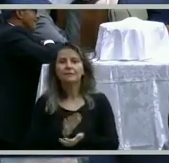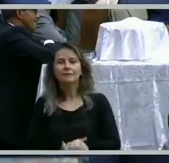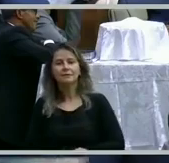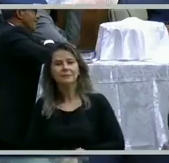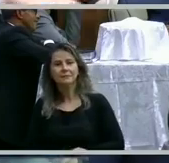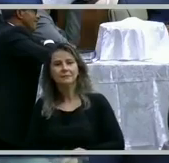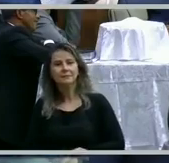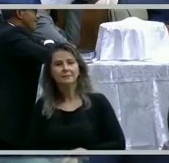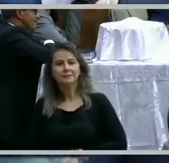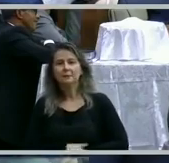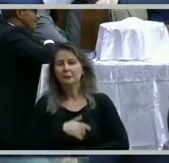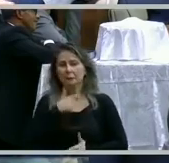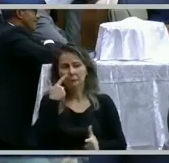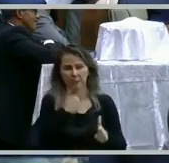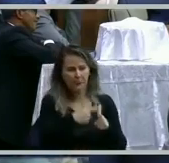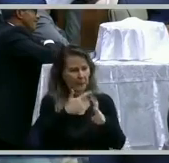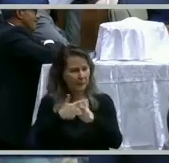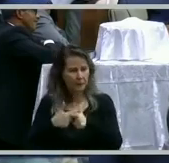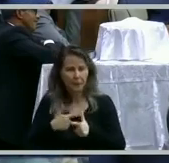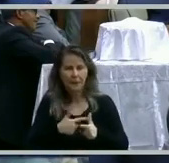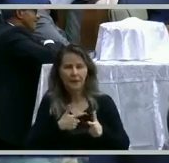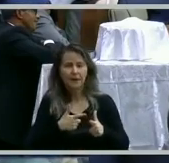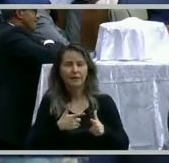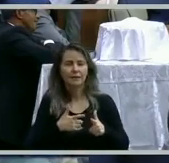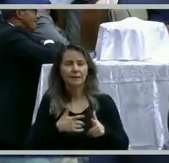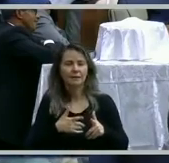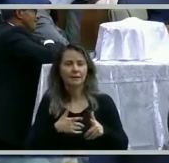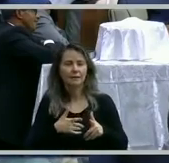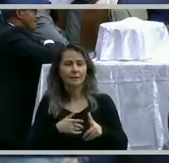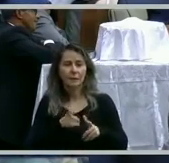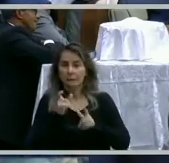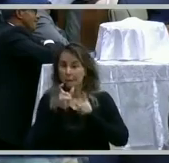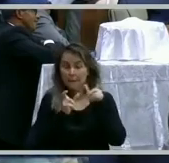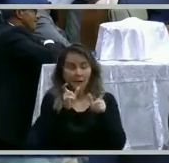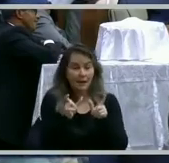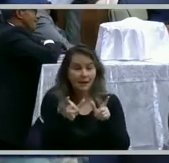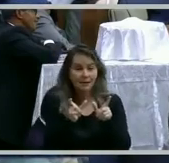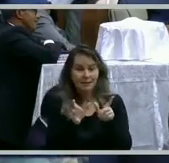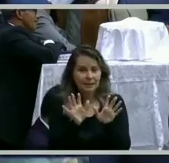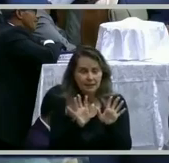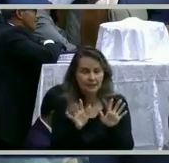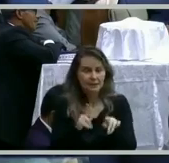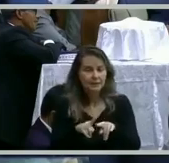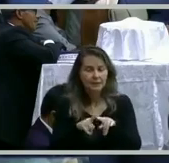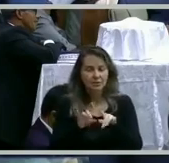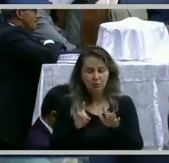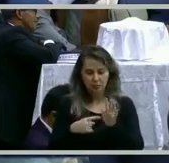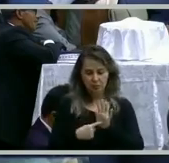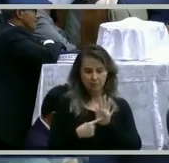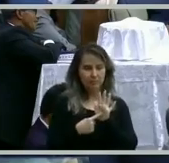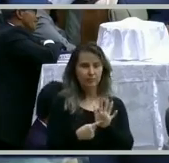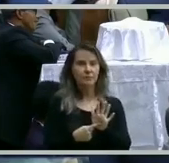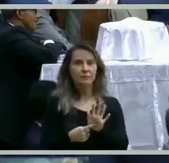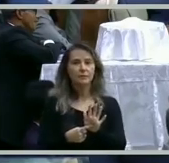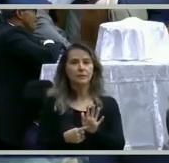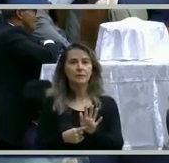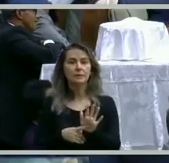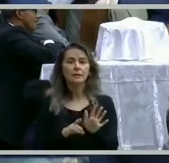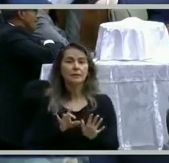a gente esculhamba. Às vezes está sem palavras, mas por dentro a gente está tão irritado. Sabe o que é isso? É ficar assim, ó,